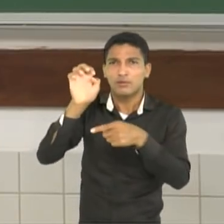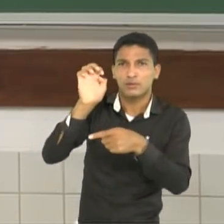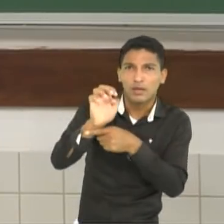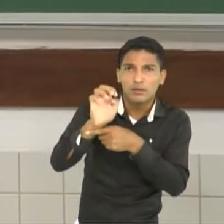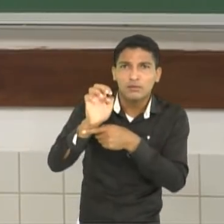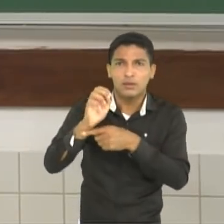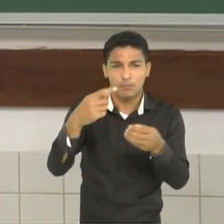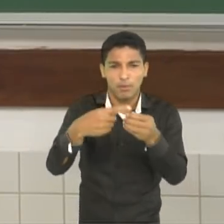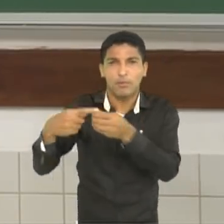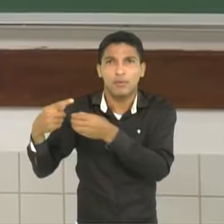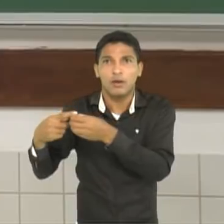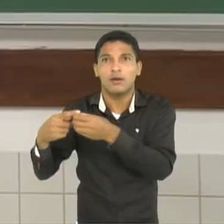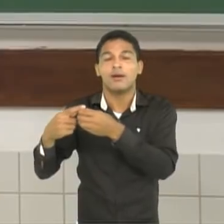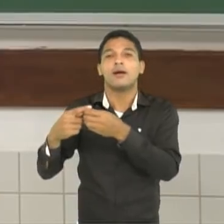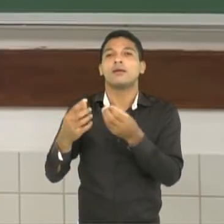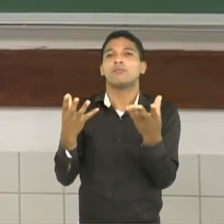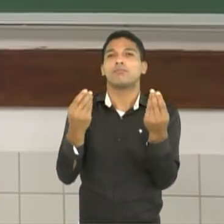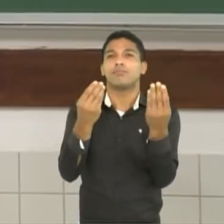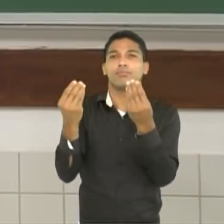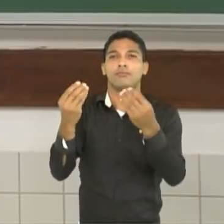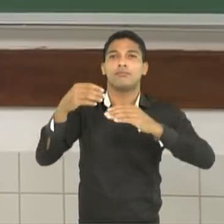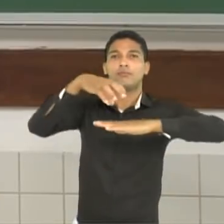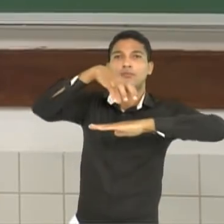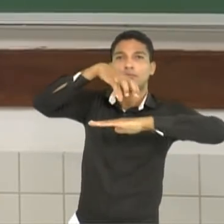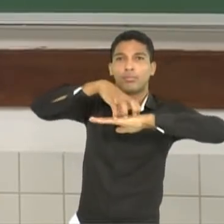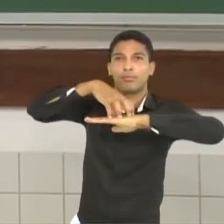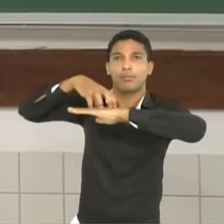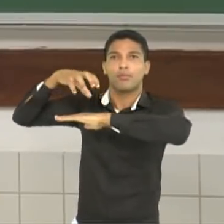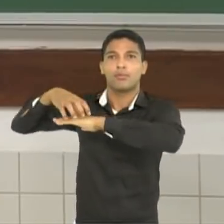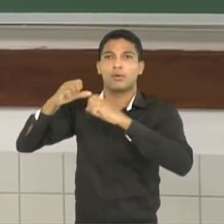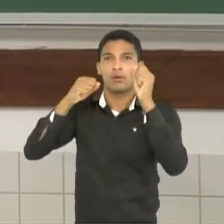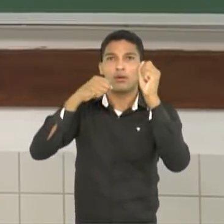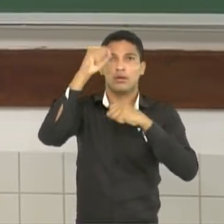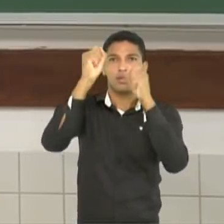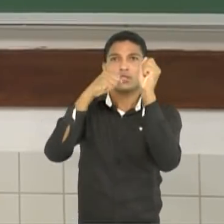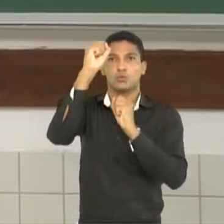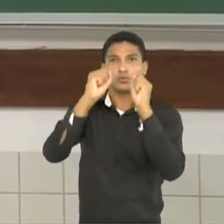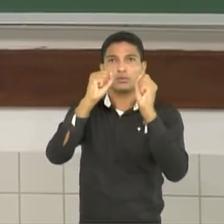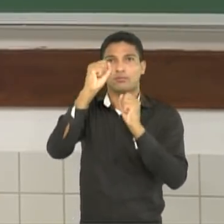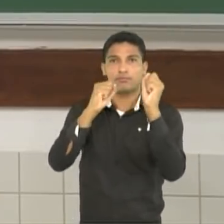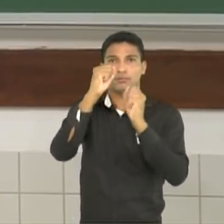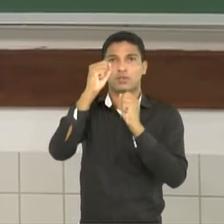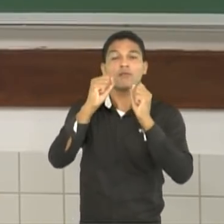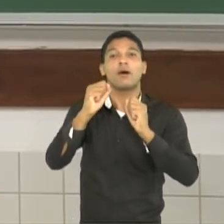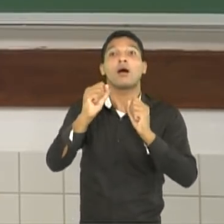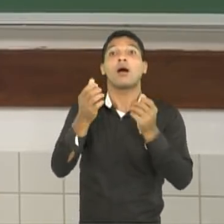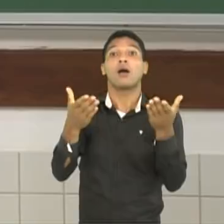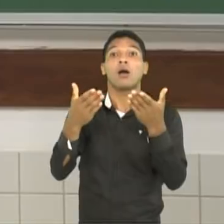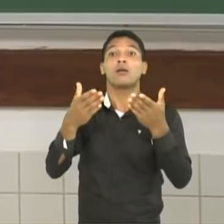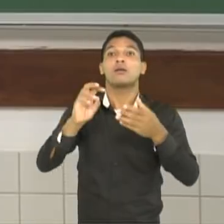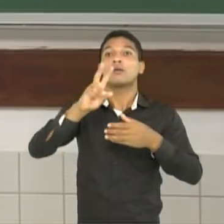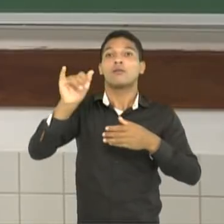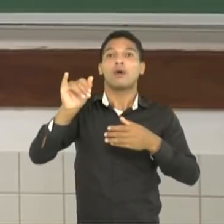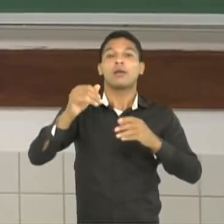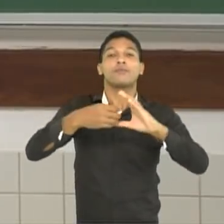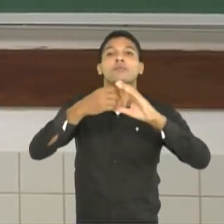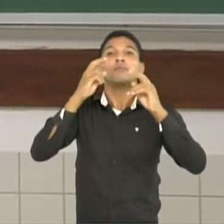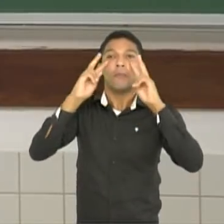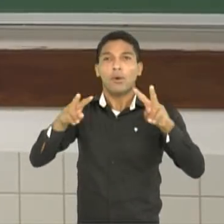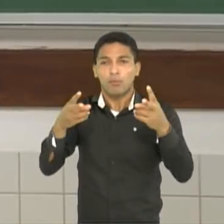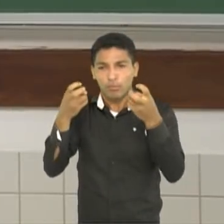dos lugares ali que a gente tem as concentrações industriais, a gente vai identificar essas características ali também,